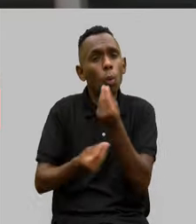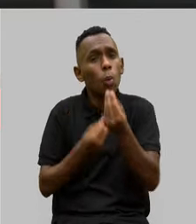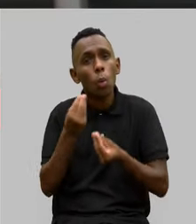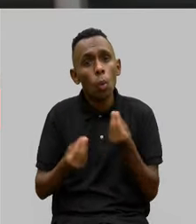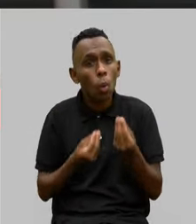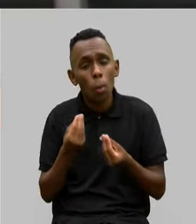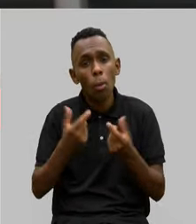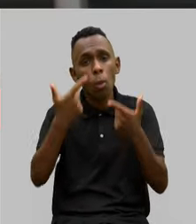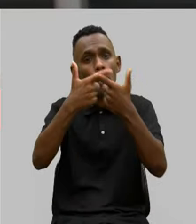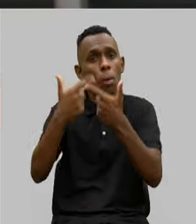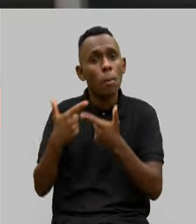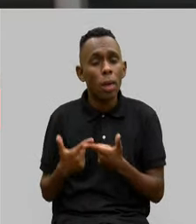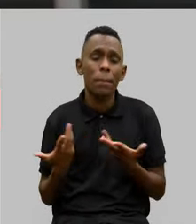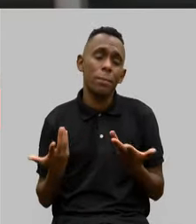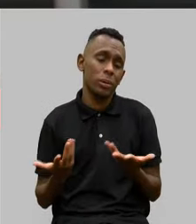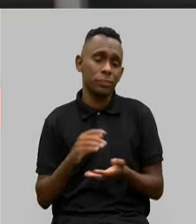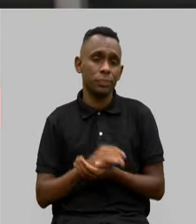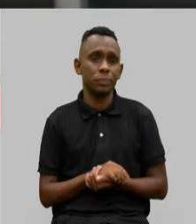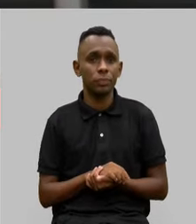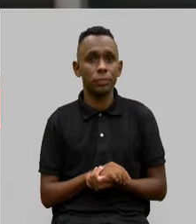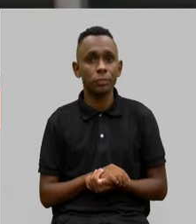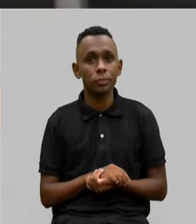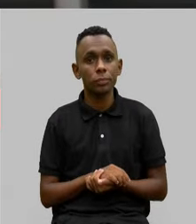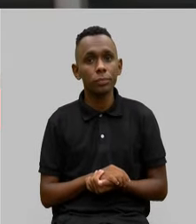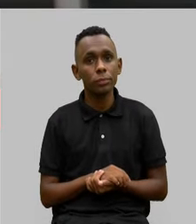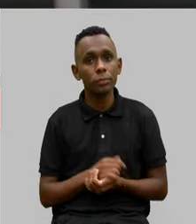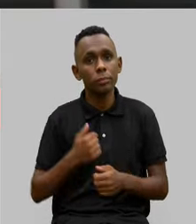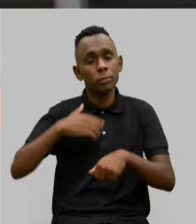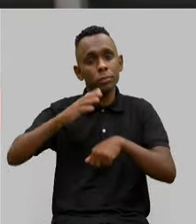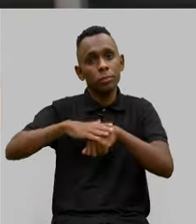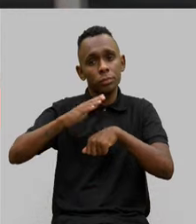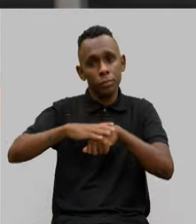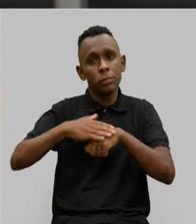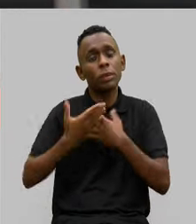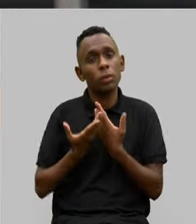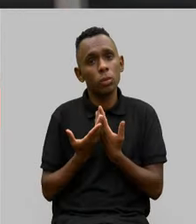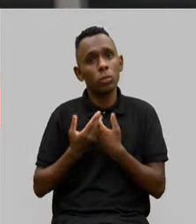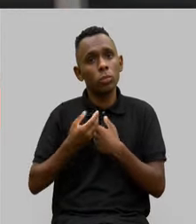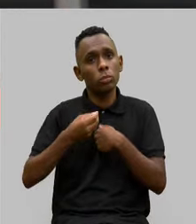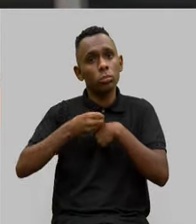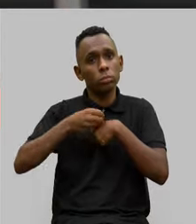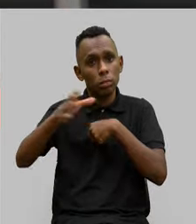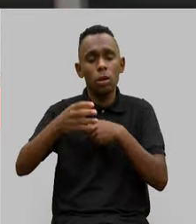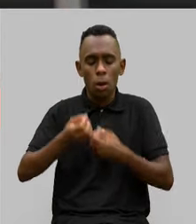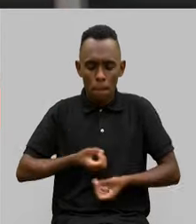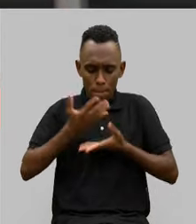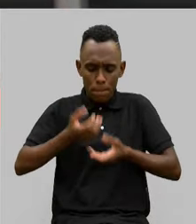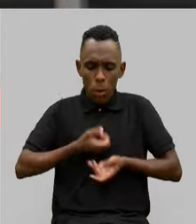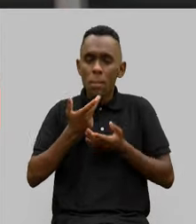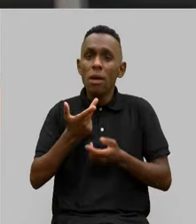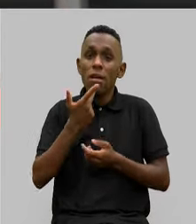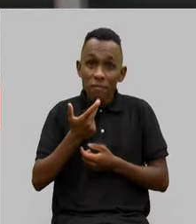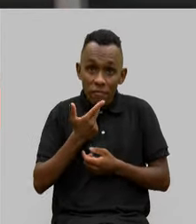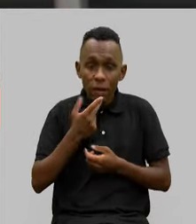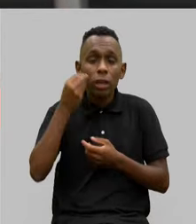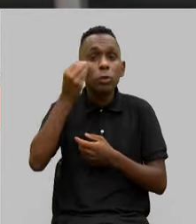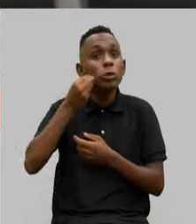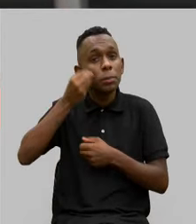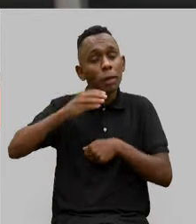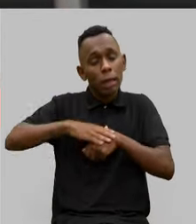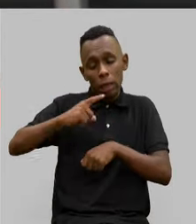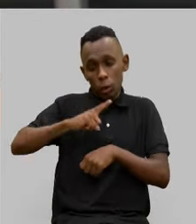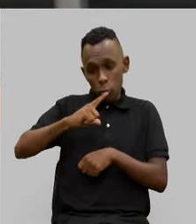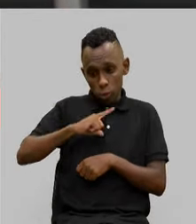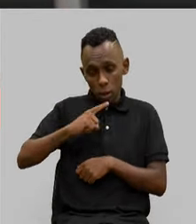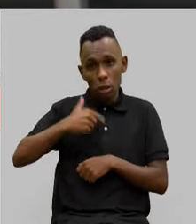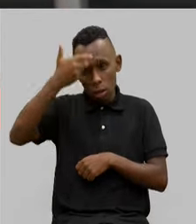isso um problema então Eh eu trouxe aqui um um um poema que fala um pouco dessa vivência que eu tenho eu